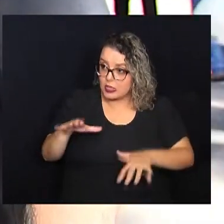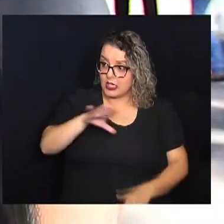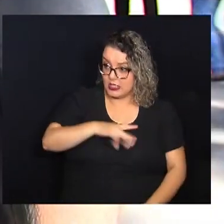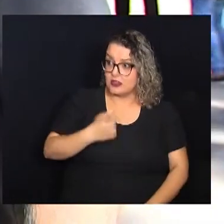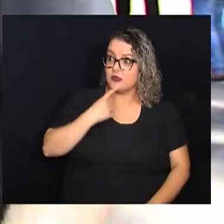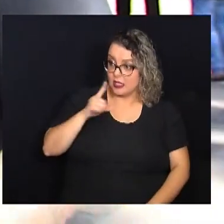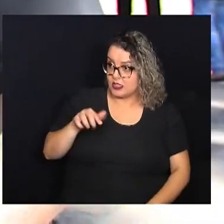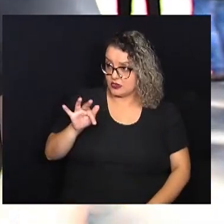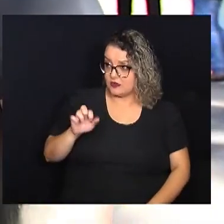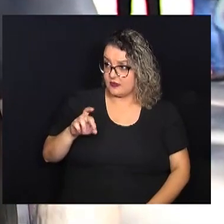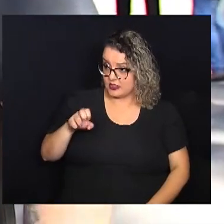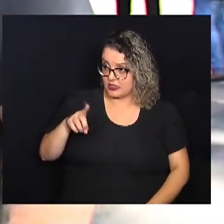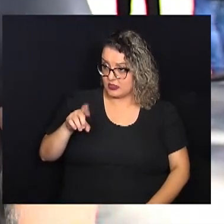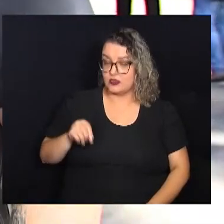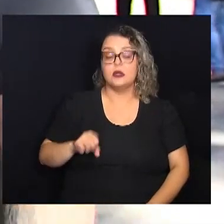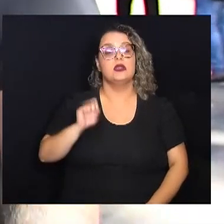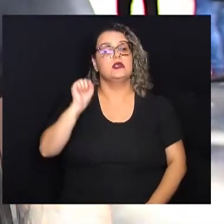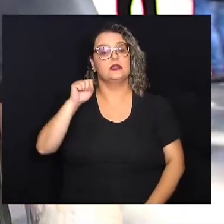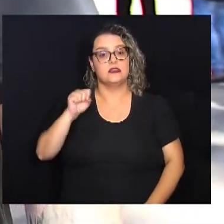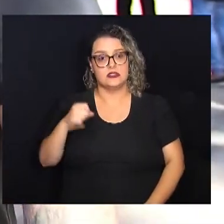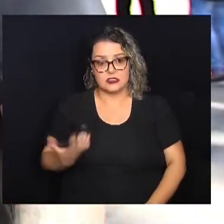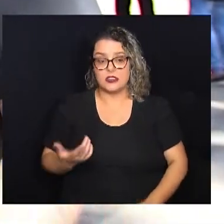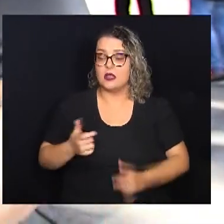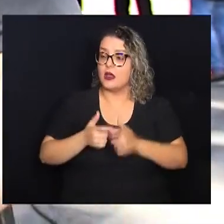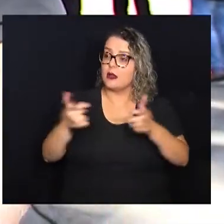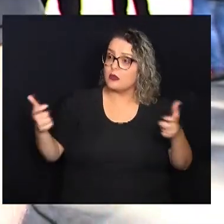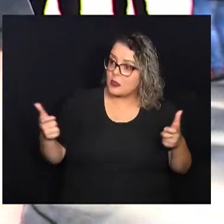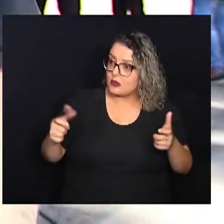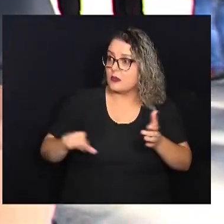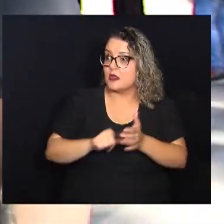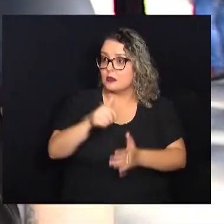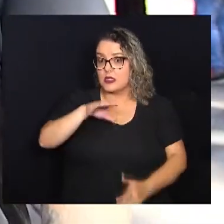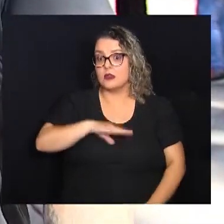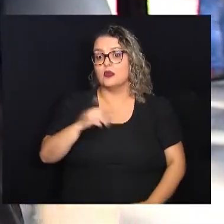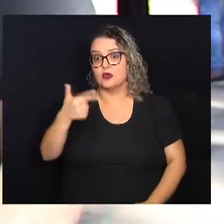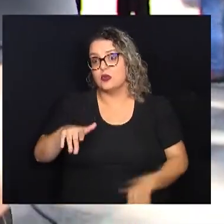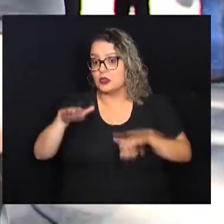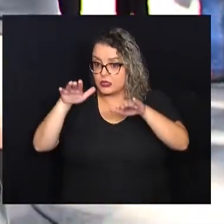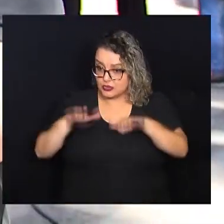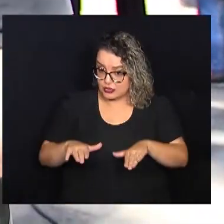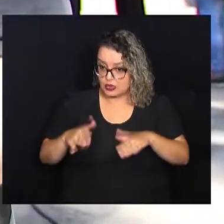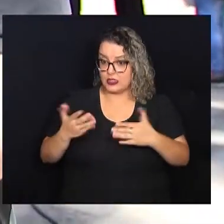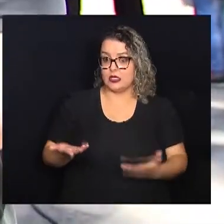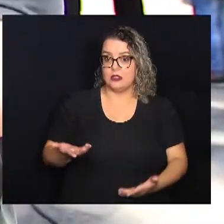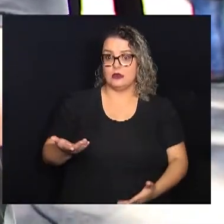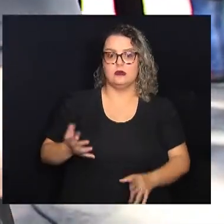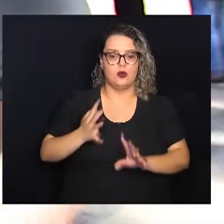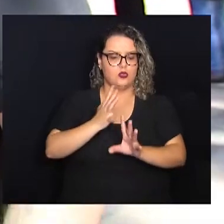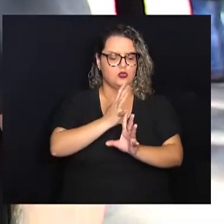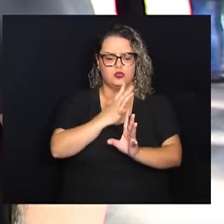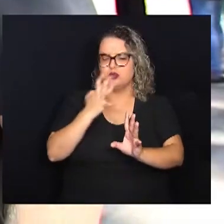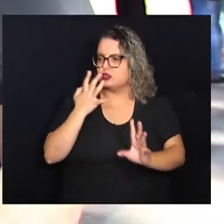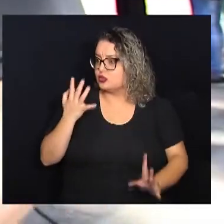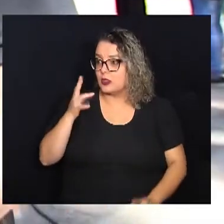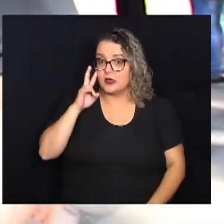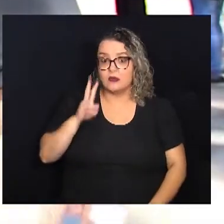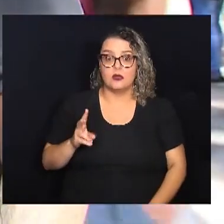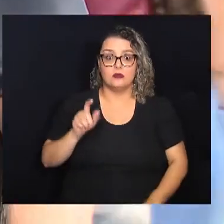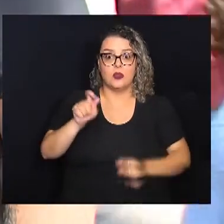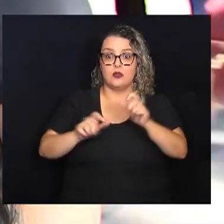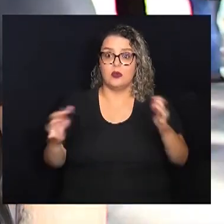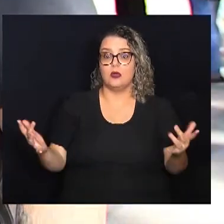Fernando? Exatamente, foi a primeira cidade que a gente estendeu a nossa estadia, né, na cidade, então são filas aqui que a gente está vendo as pessoas vindo